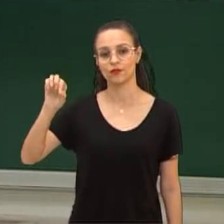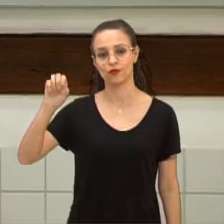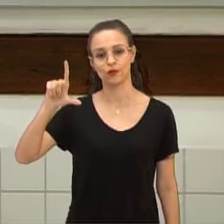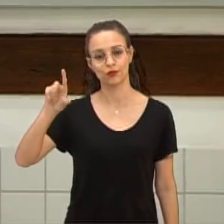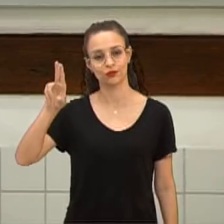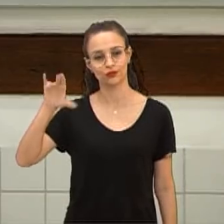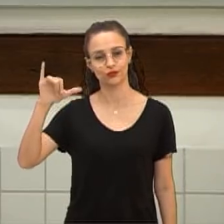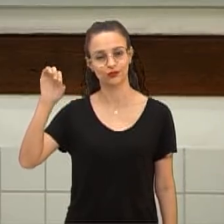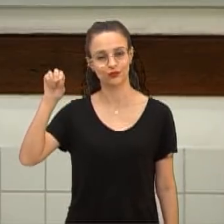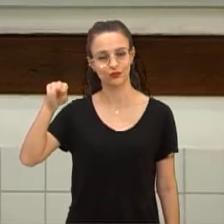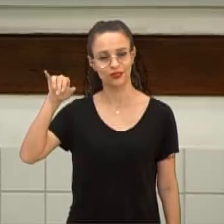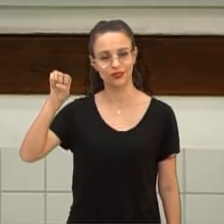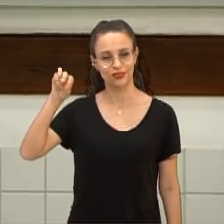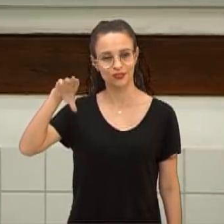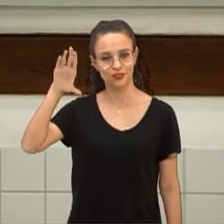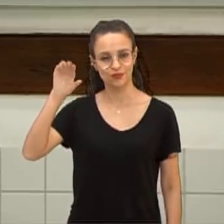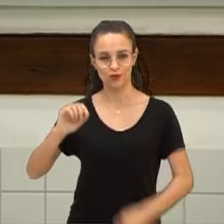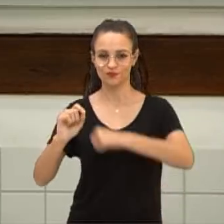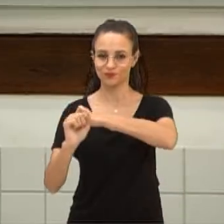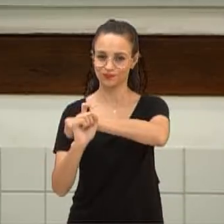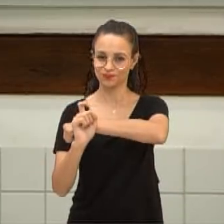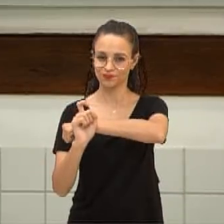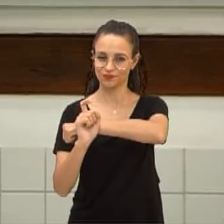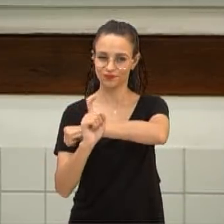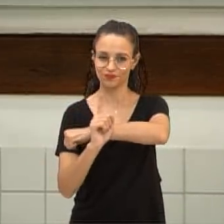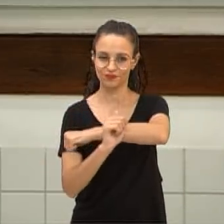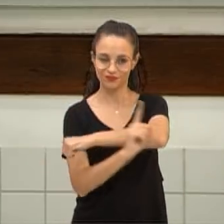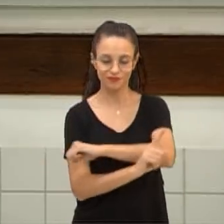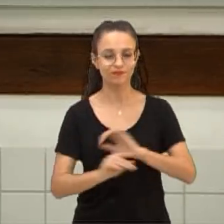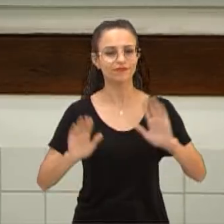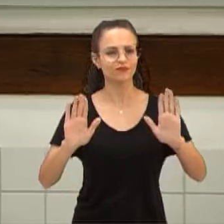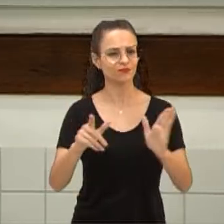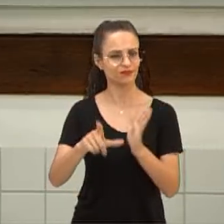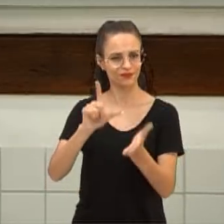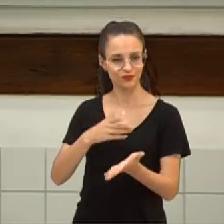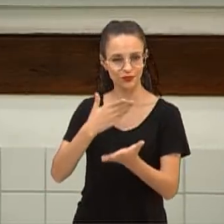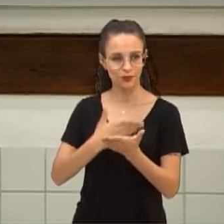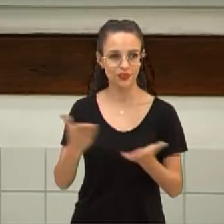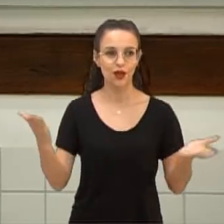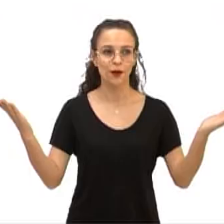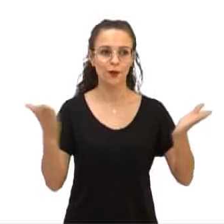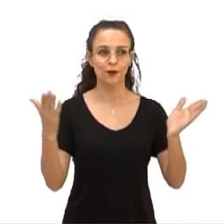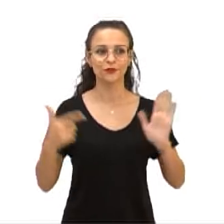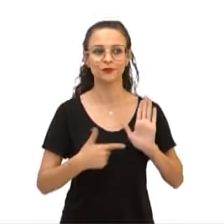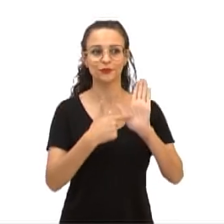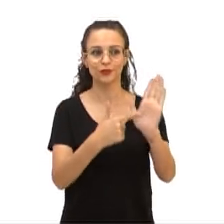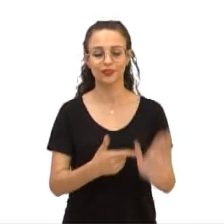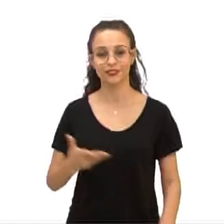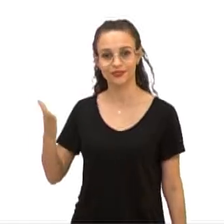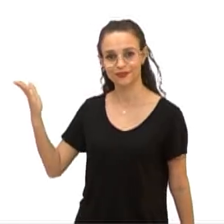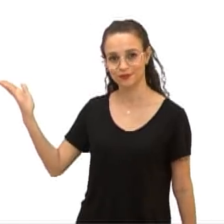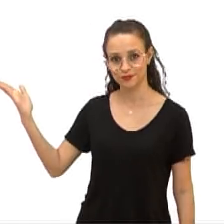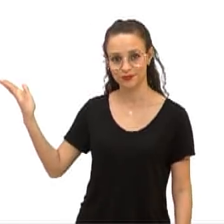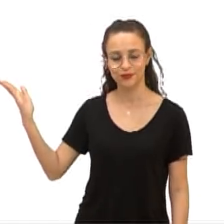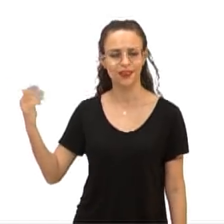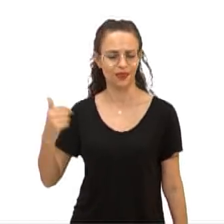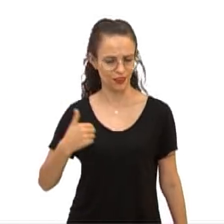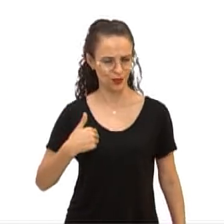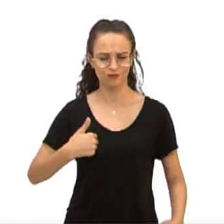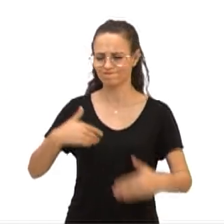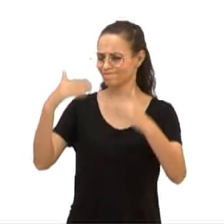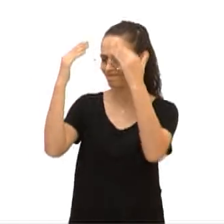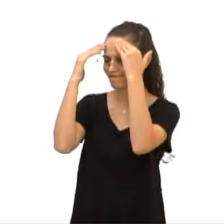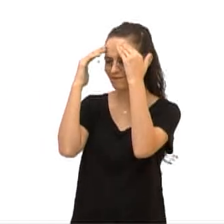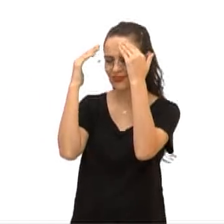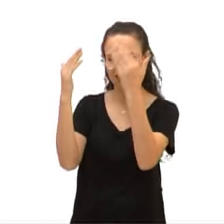Beleza? Antes de iniciarmos, como de praxe, hoje eu trouxe a figura de uma pessoa a qual também tenho muito